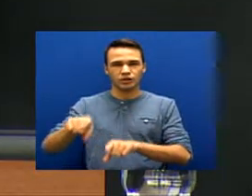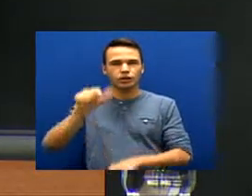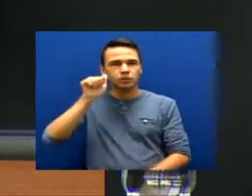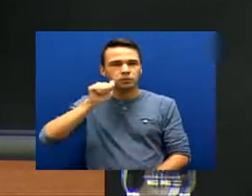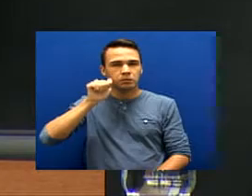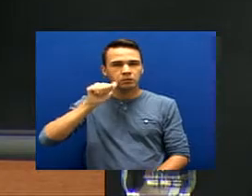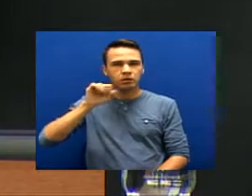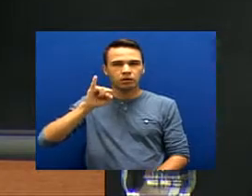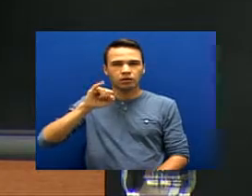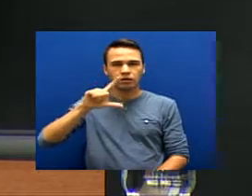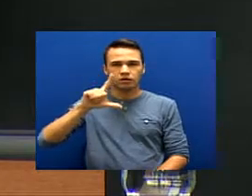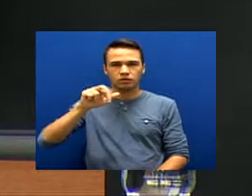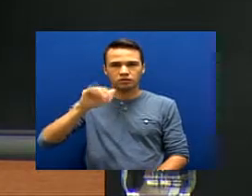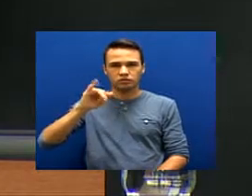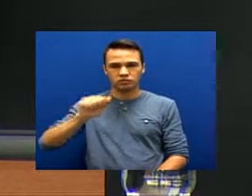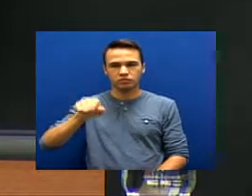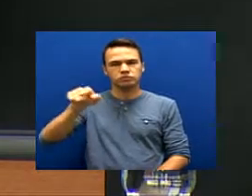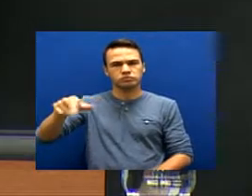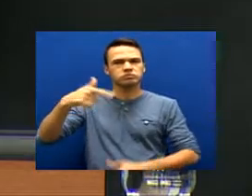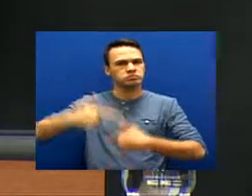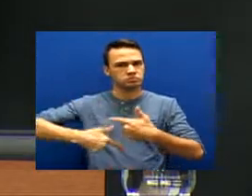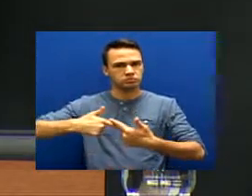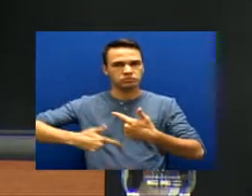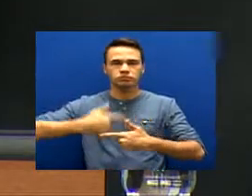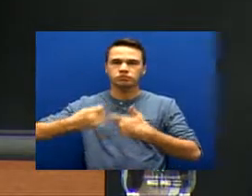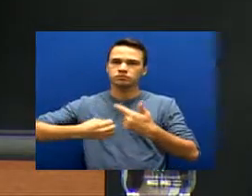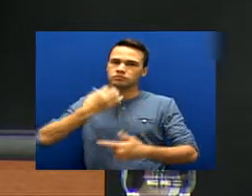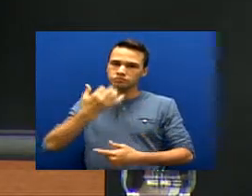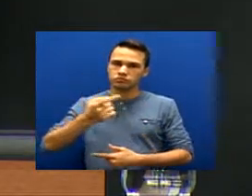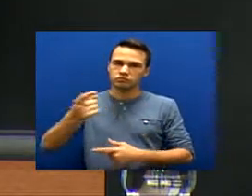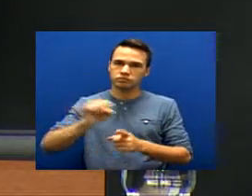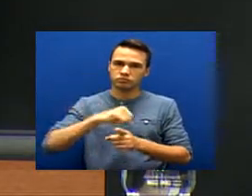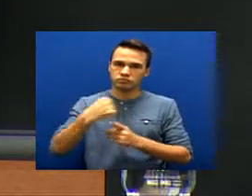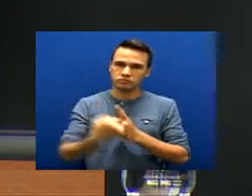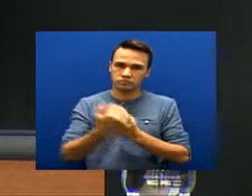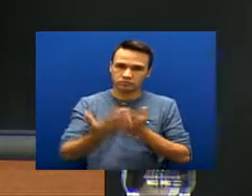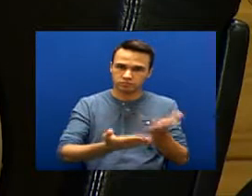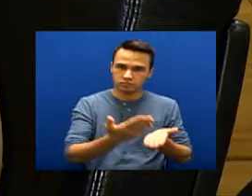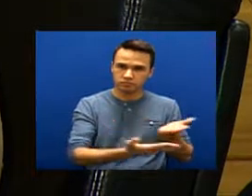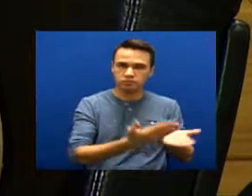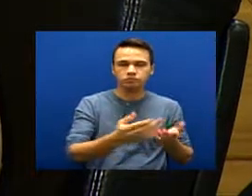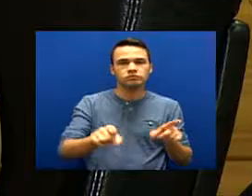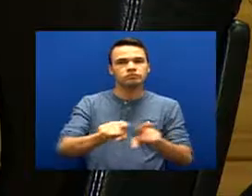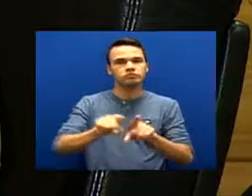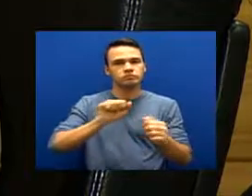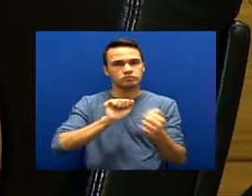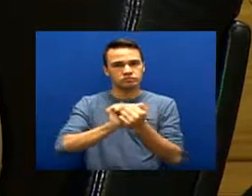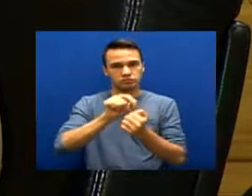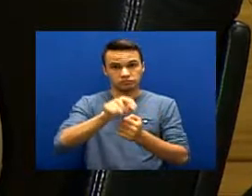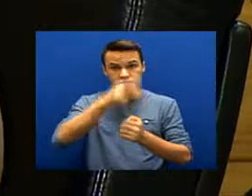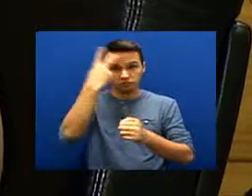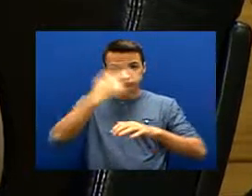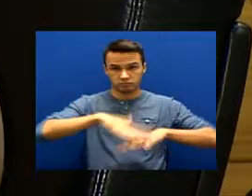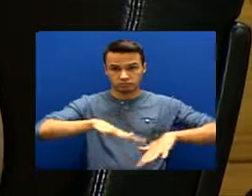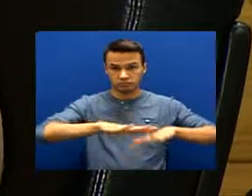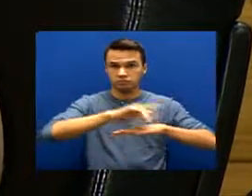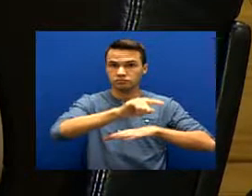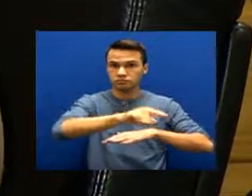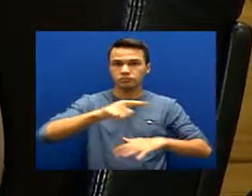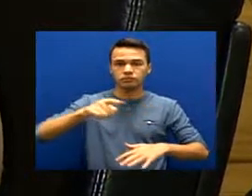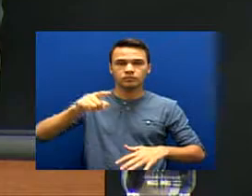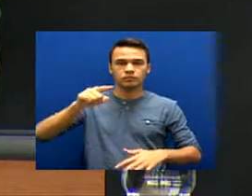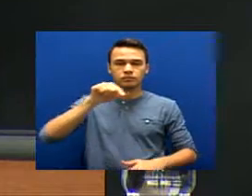equipe e desta Casa de Leis, a todos vocês que nos honraram com suas presenças e